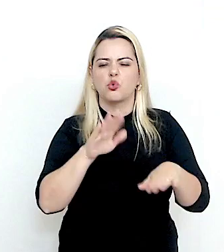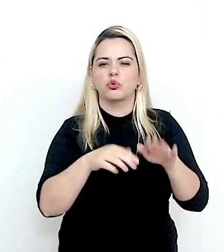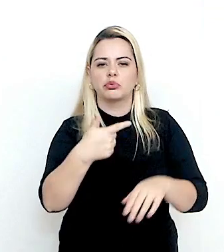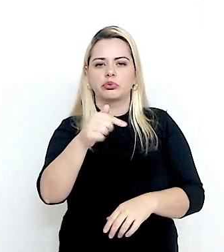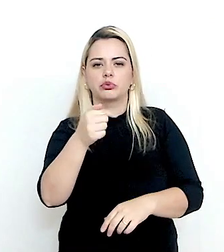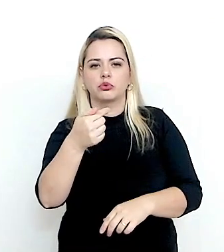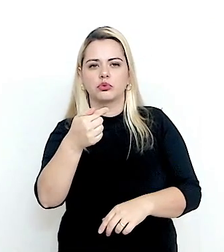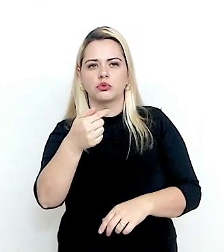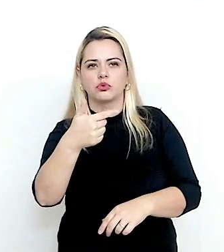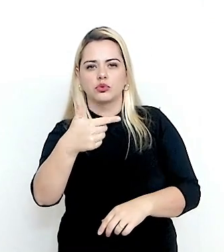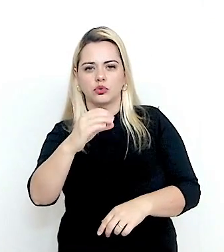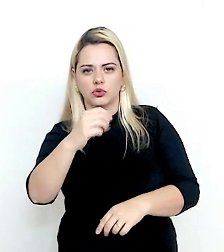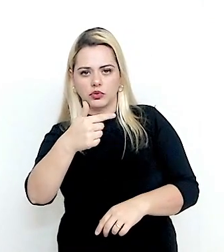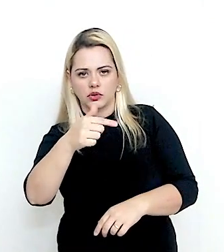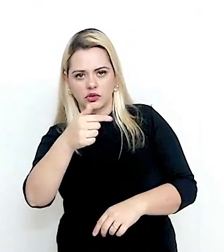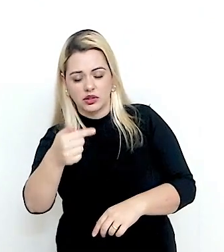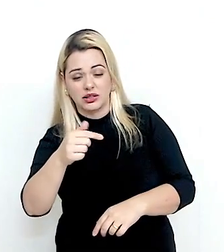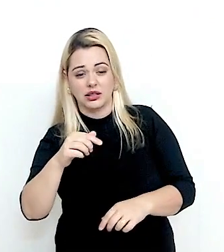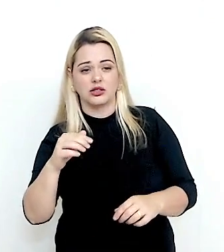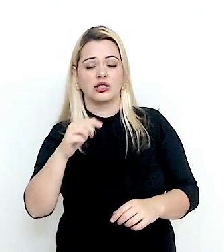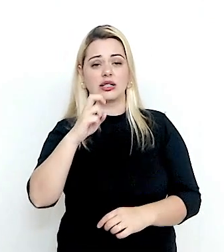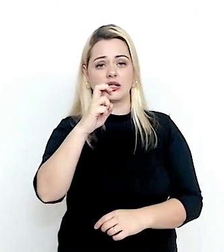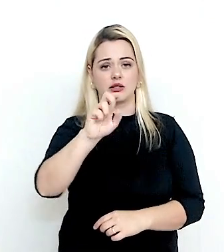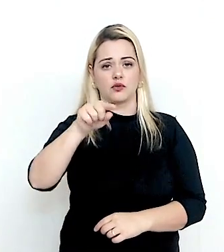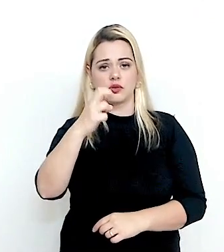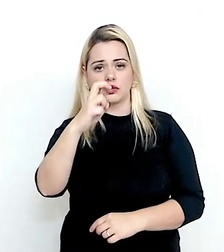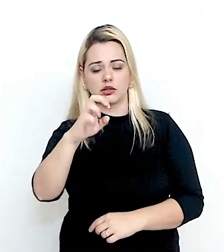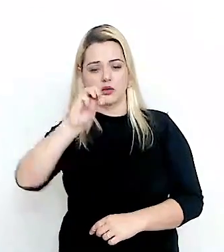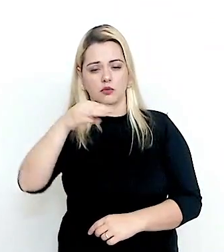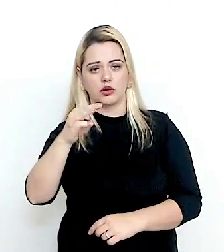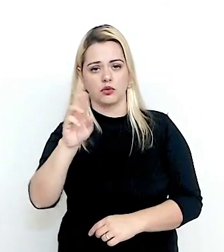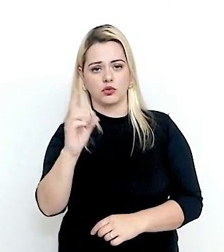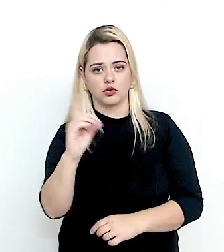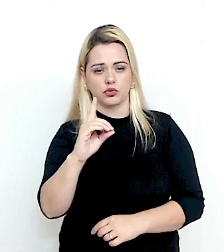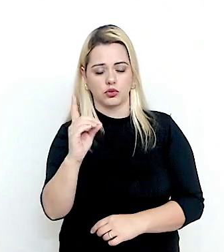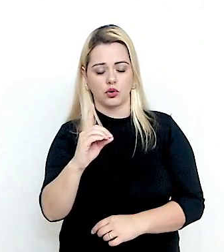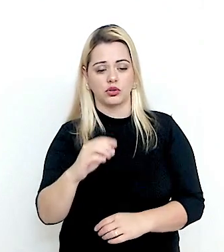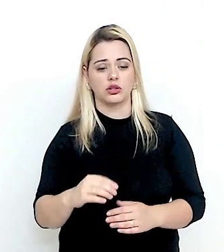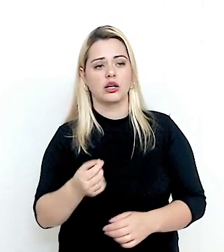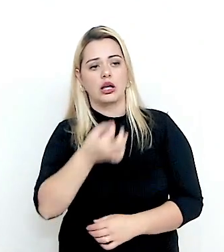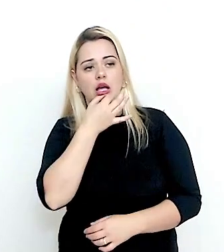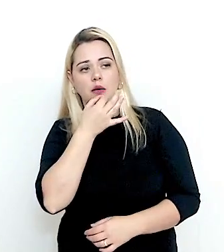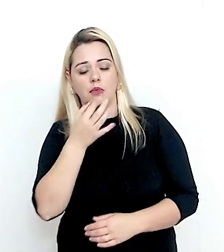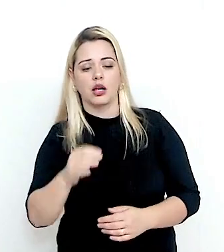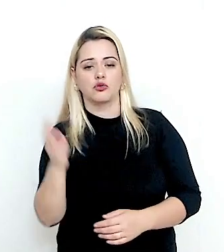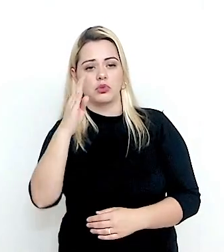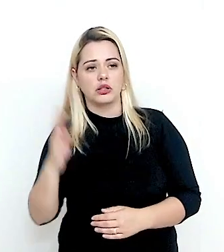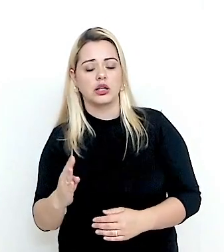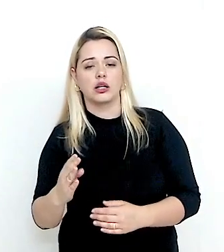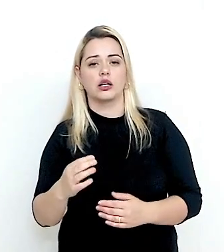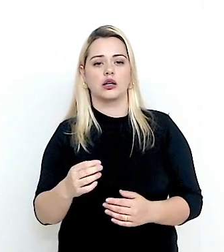2017 de 5,5 milhões de dólares, quase integralmente exportações brasileiras de remédios e artigos